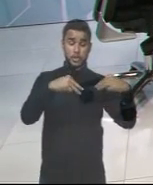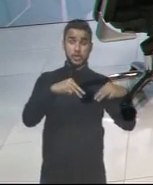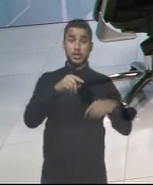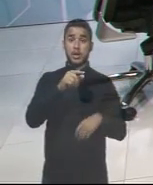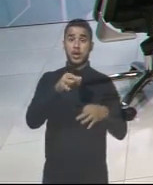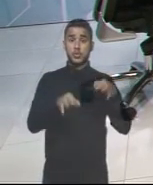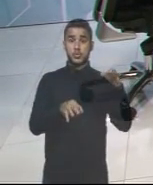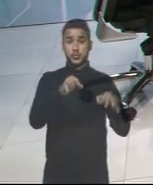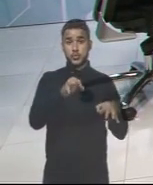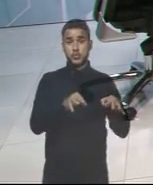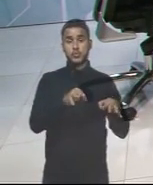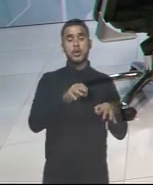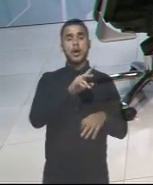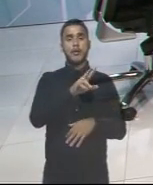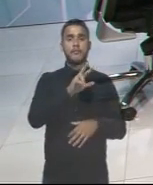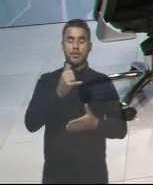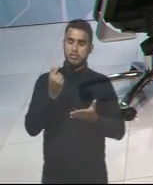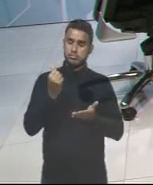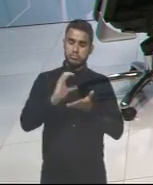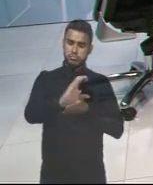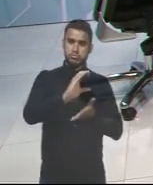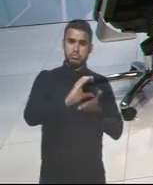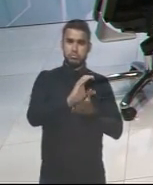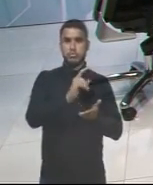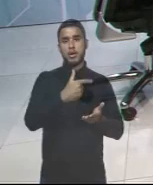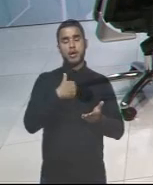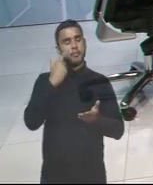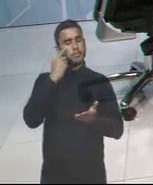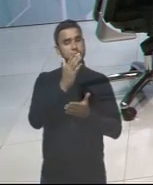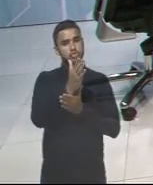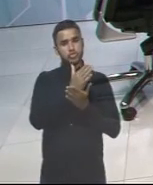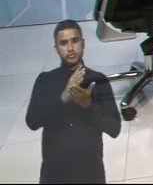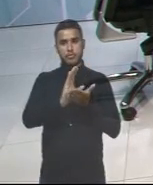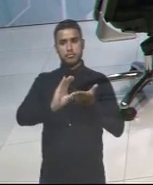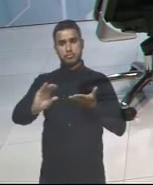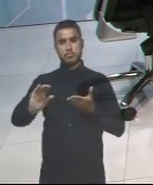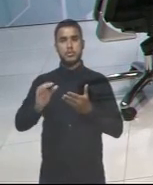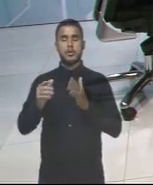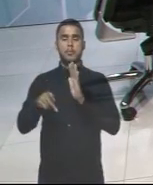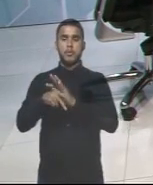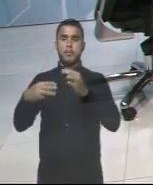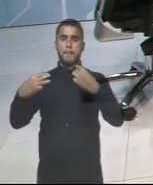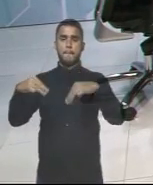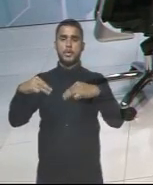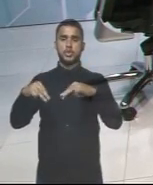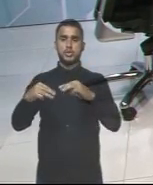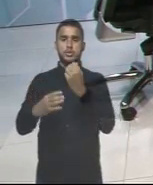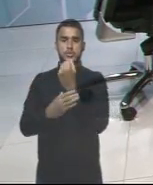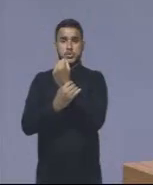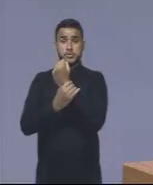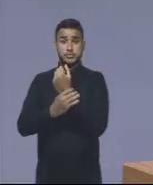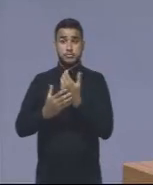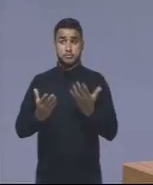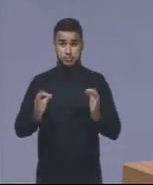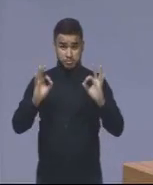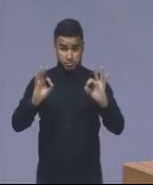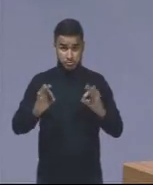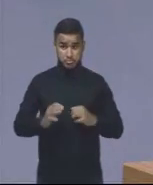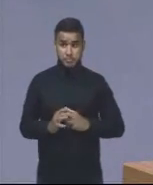seria absorvido por esse novo ministério, com muito mais flexibilidade de ação. Eu queria a tua análise nessa perspectiva.